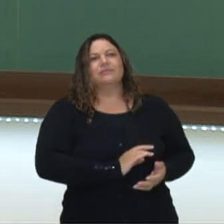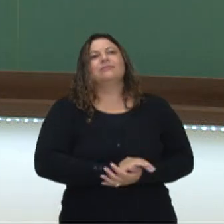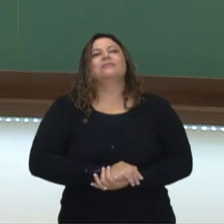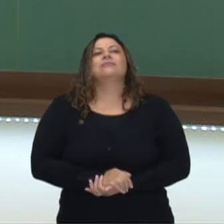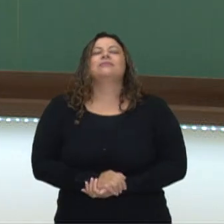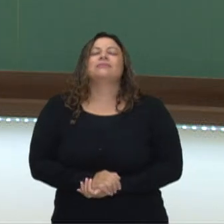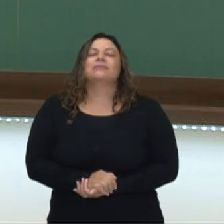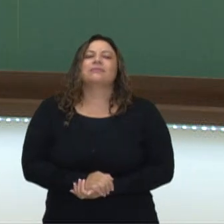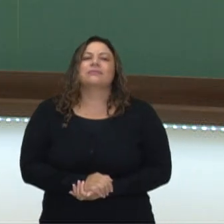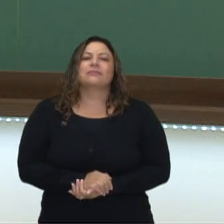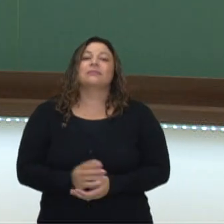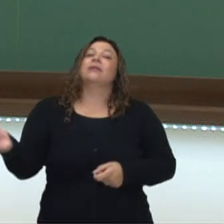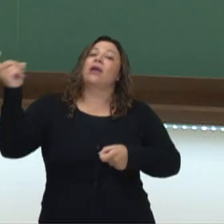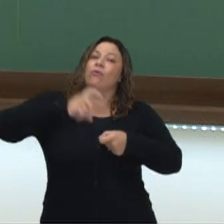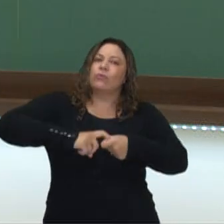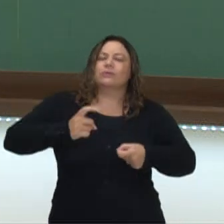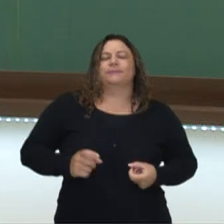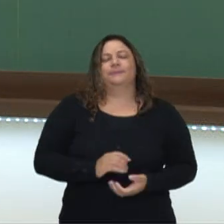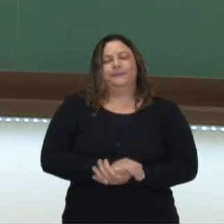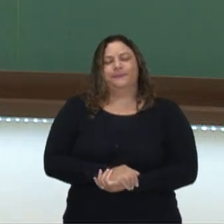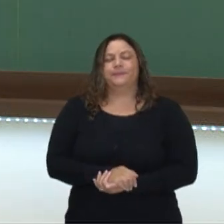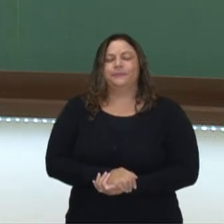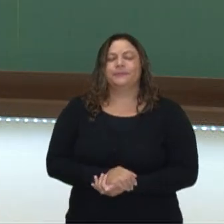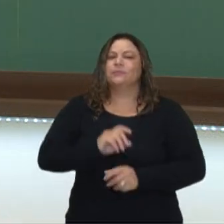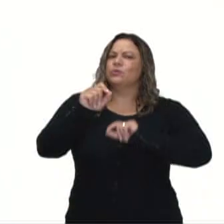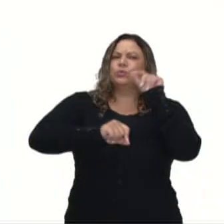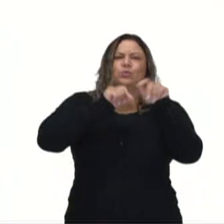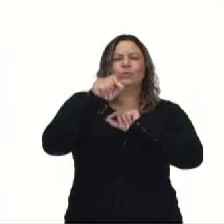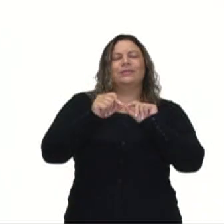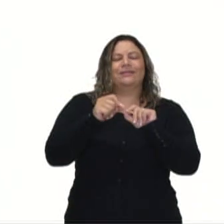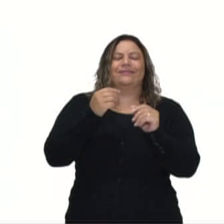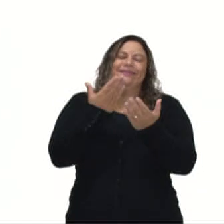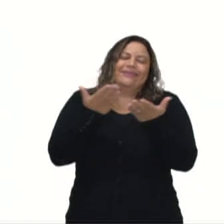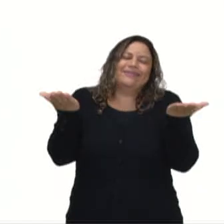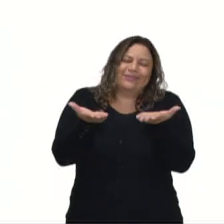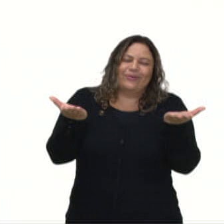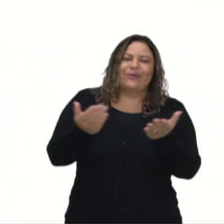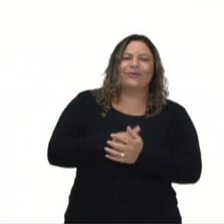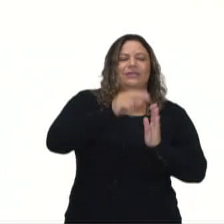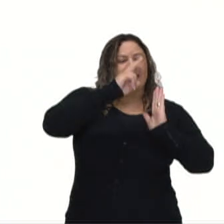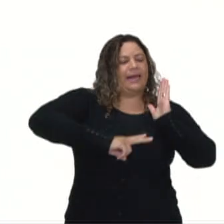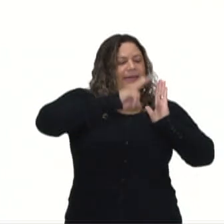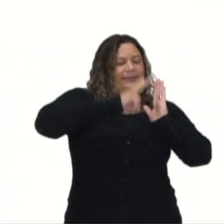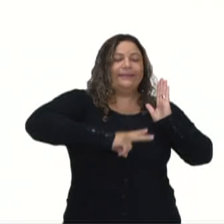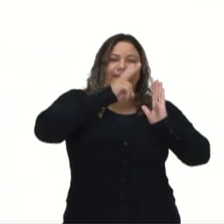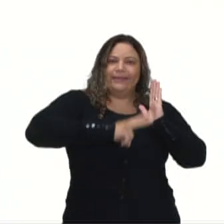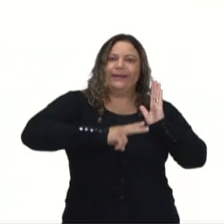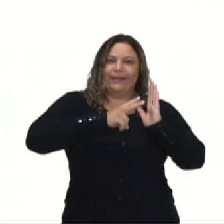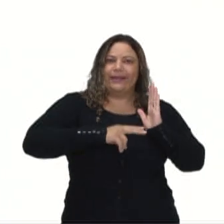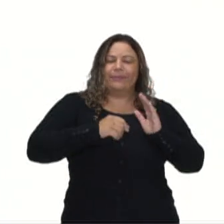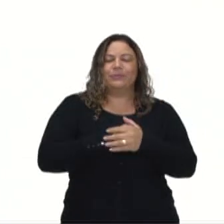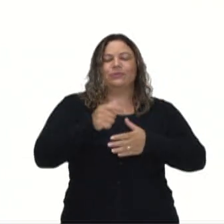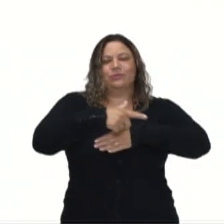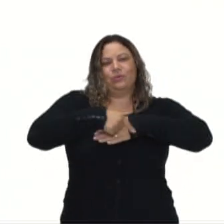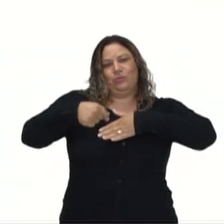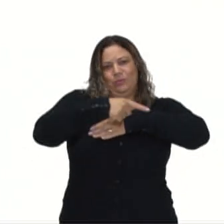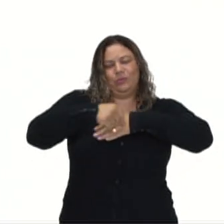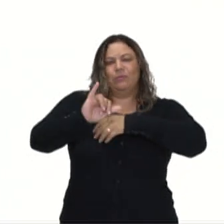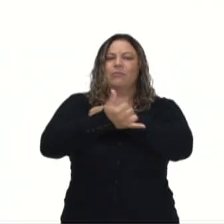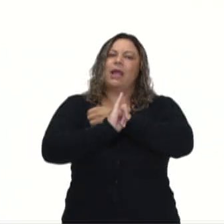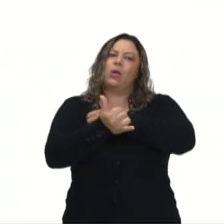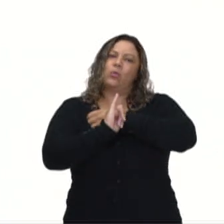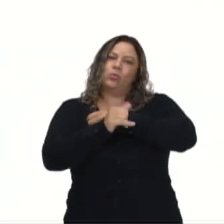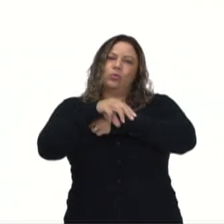Pois bem, minha gente, retomando então, o que nós fizemos hoje? Lemos e interpretamos uma crônica de Mário Prata e fizemos